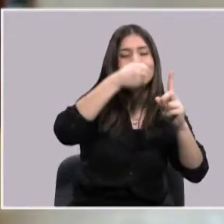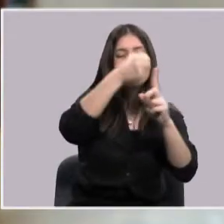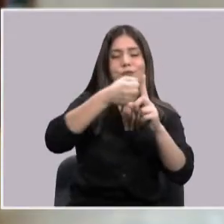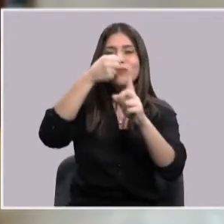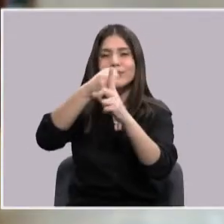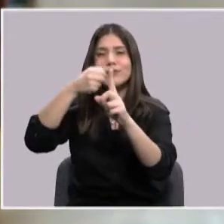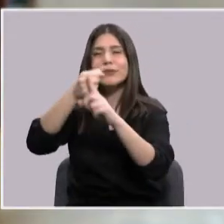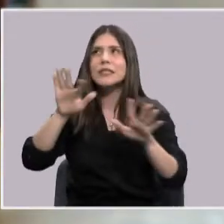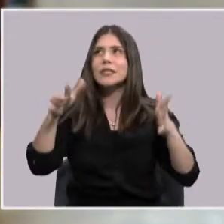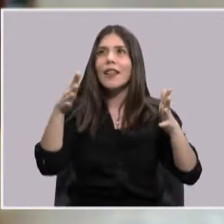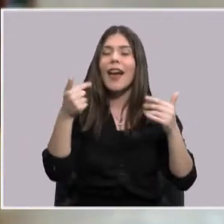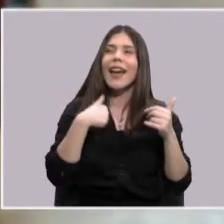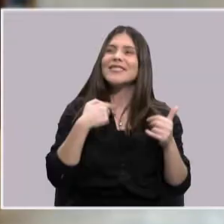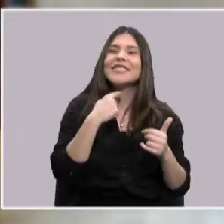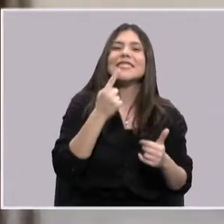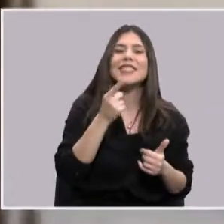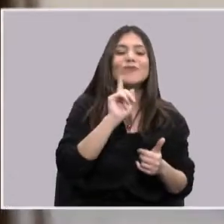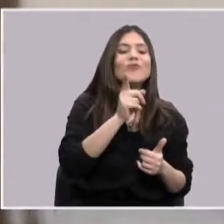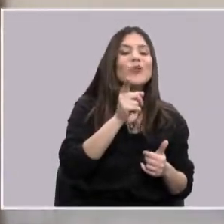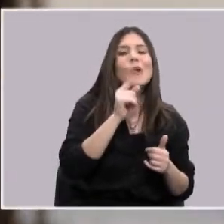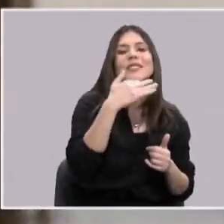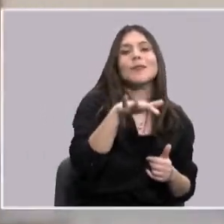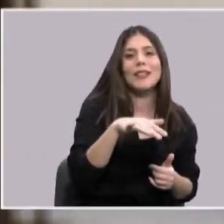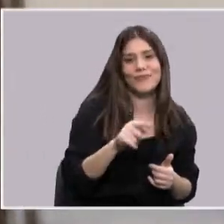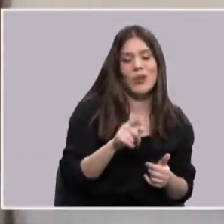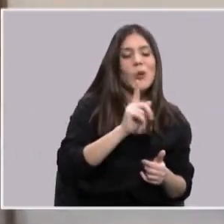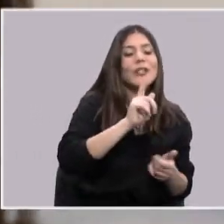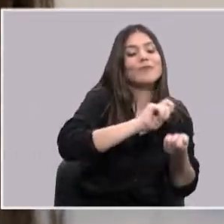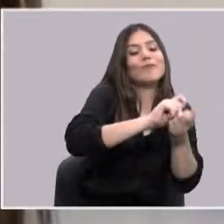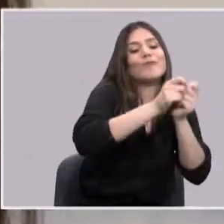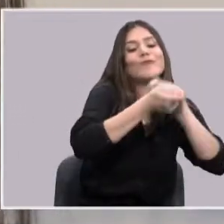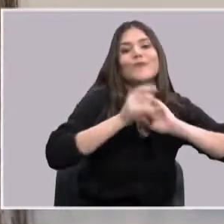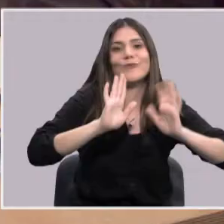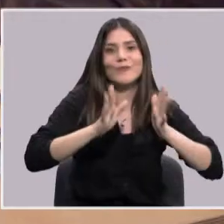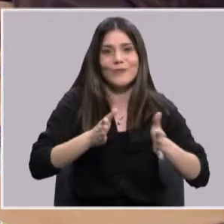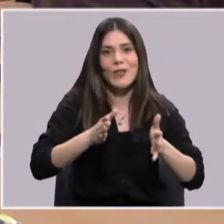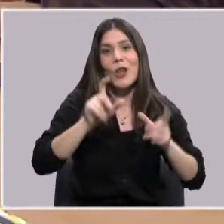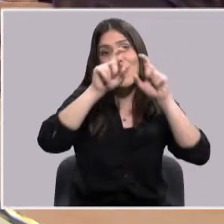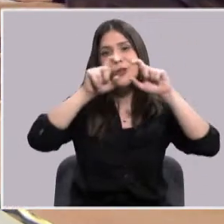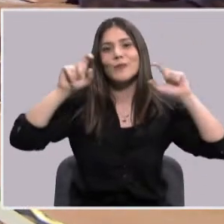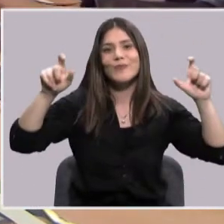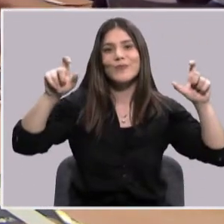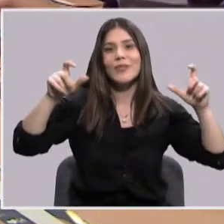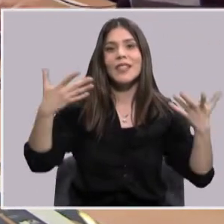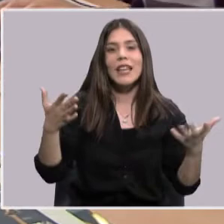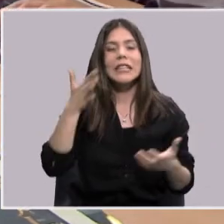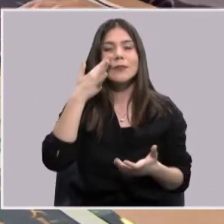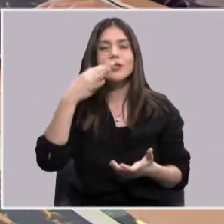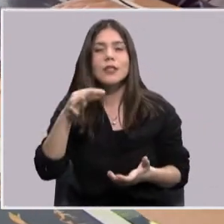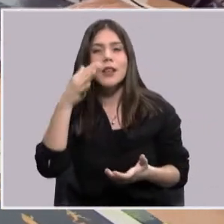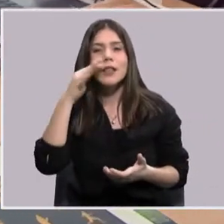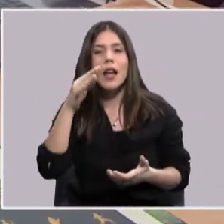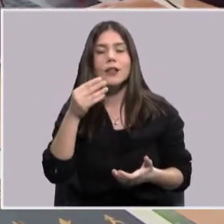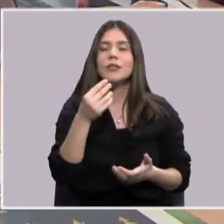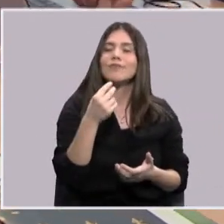Acho que o maior desafio é talvez informar a pessoa do que é necessário mudar numa empresa. É